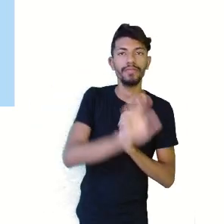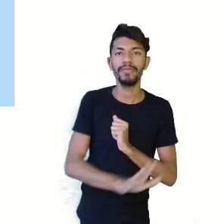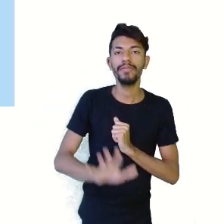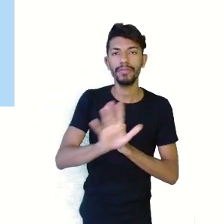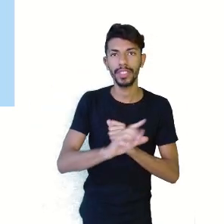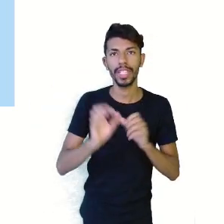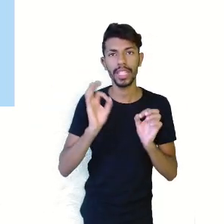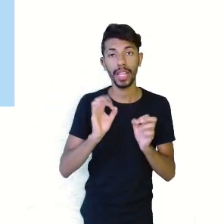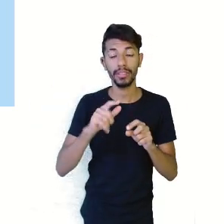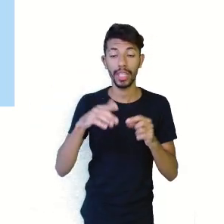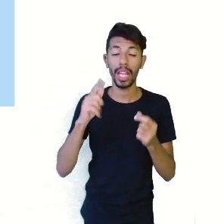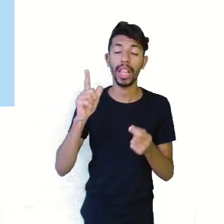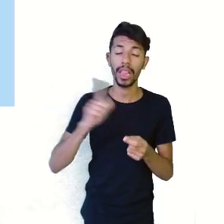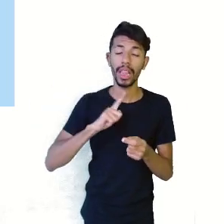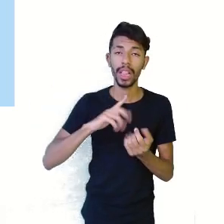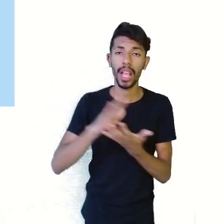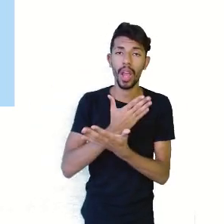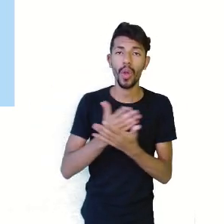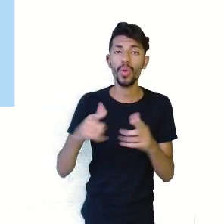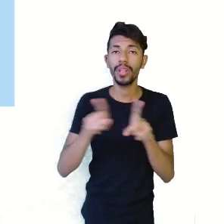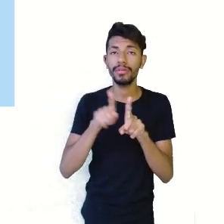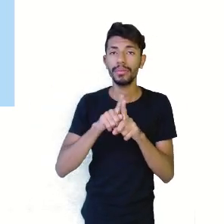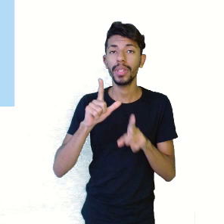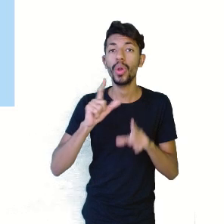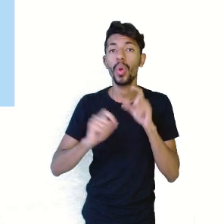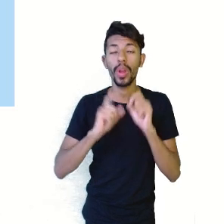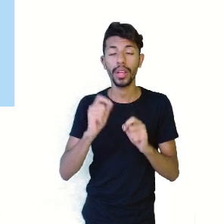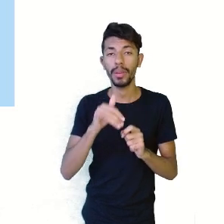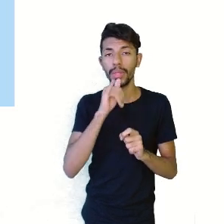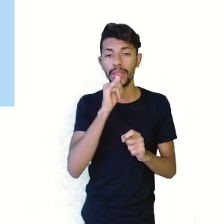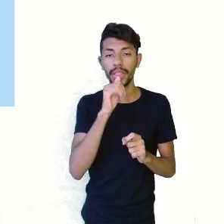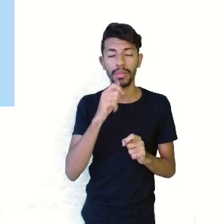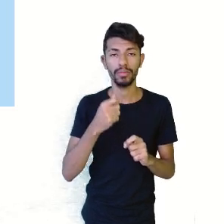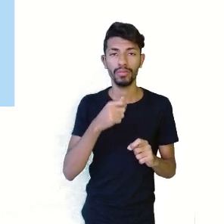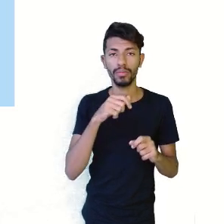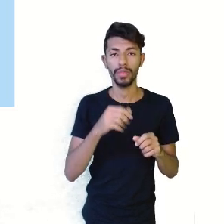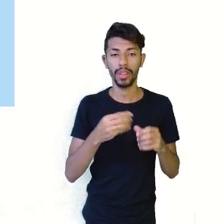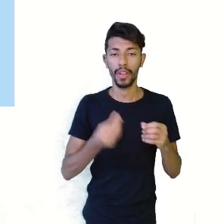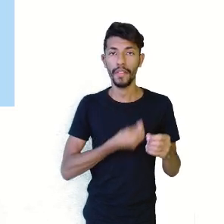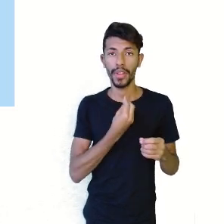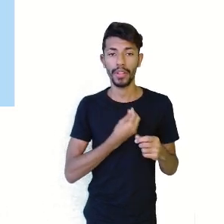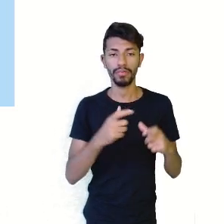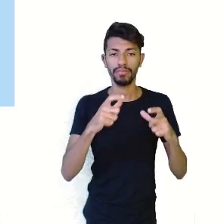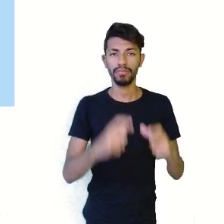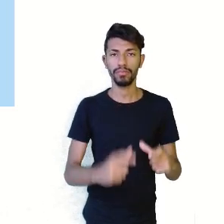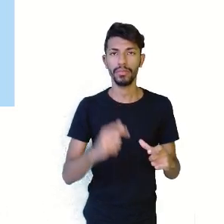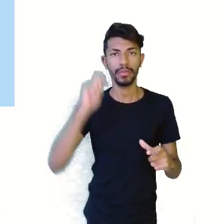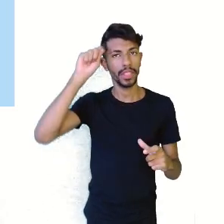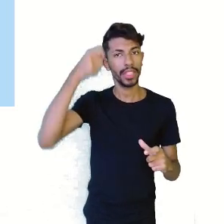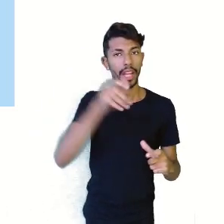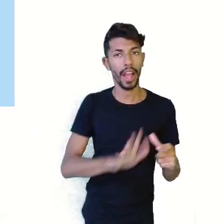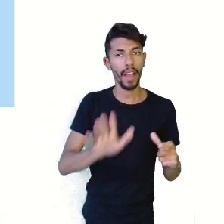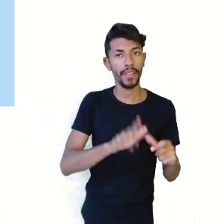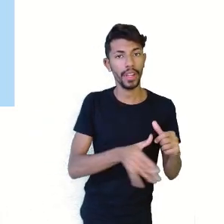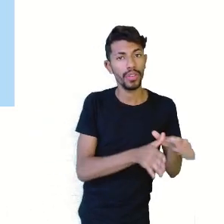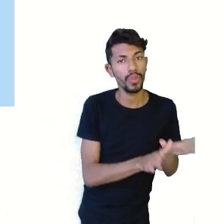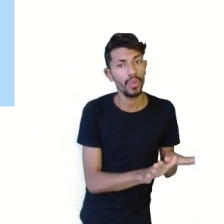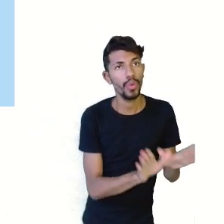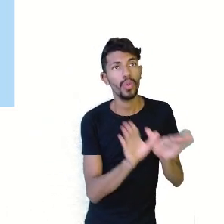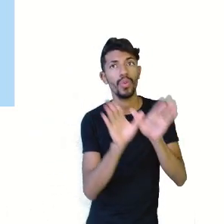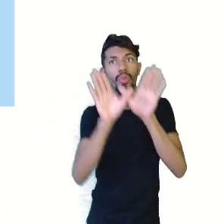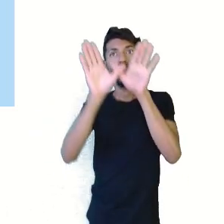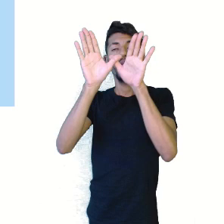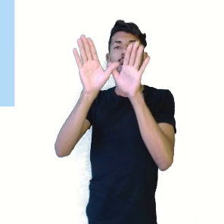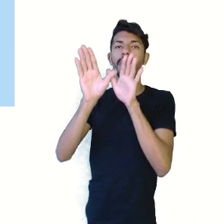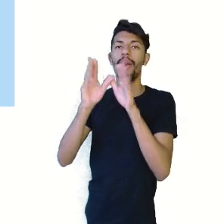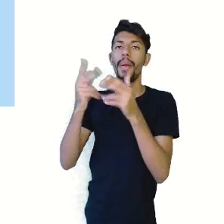oposto. Elas saem da África na época do calor extremo e vão até as regiões mais frias do mundo, onde